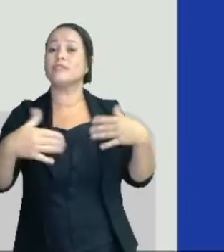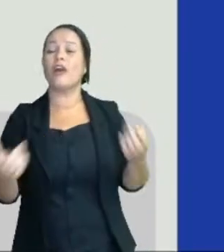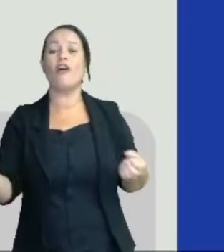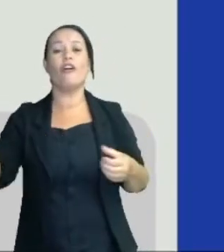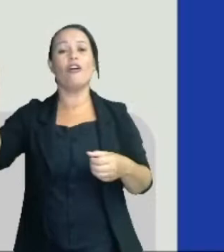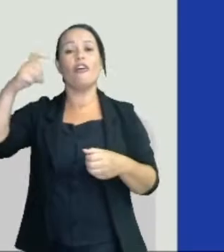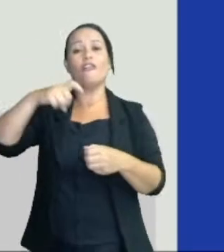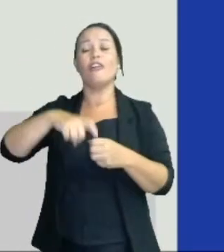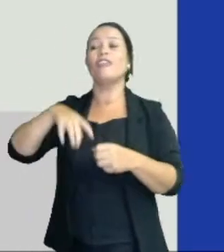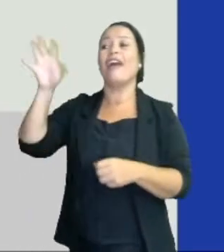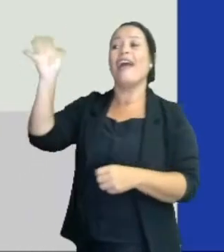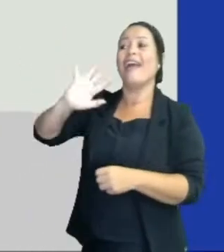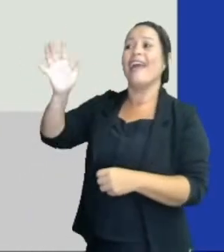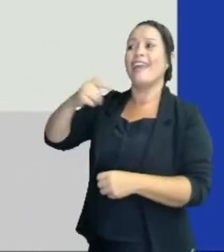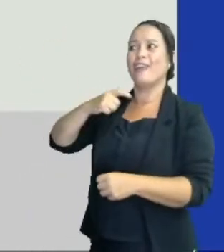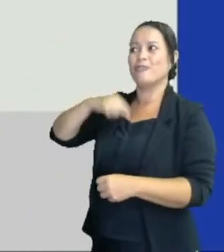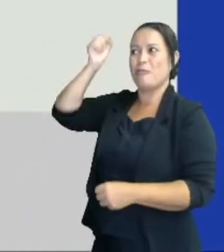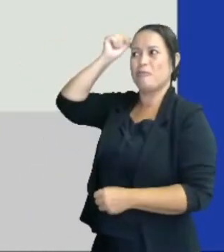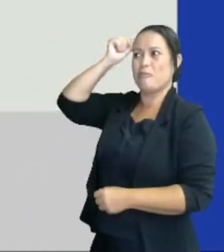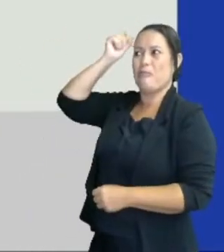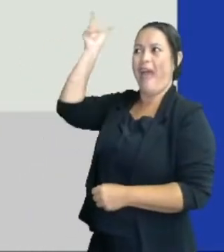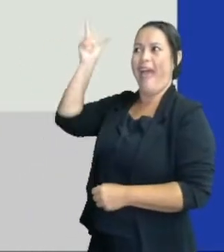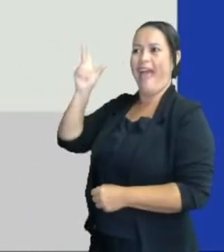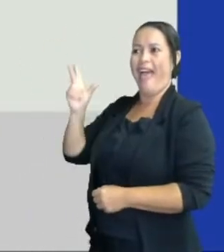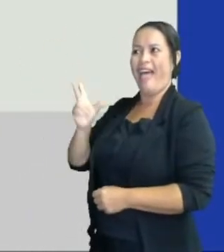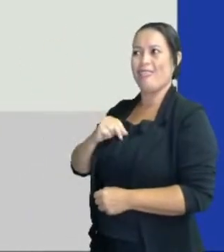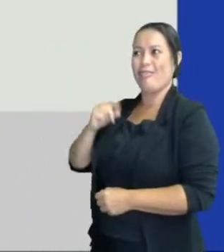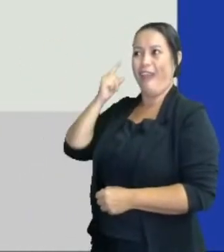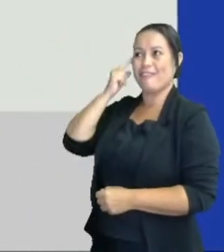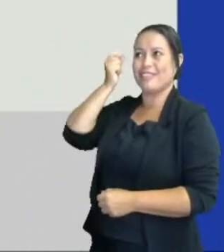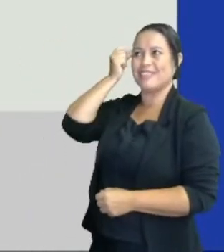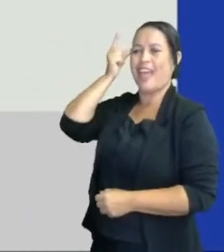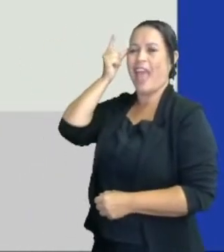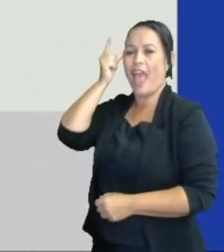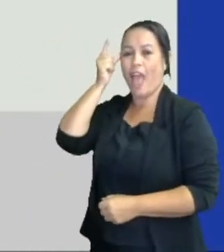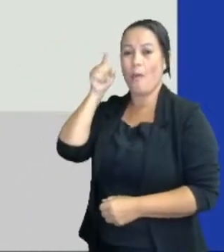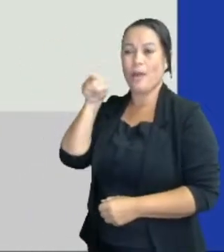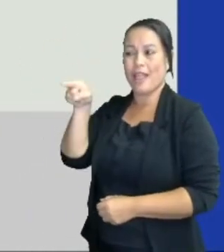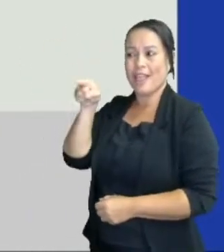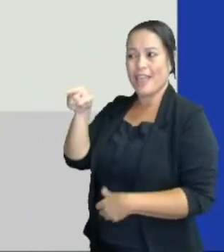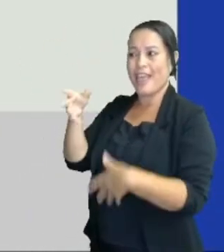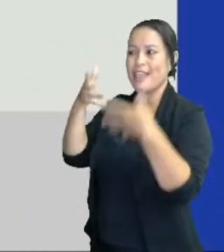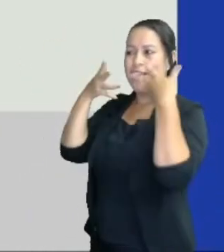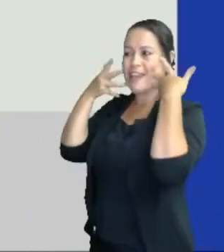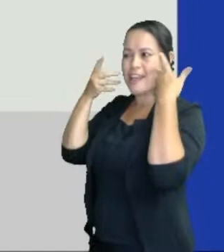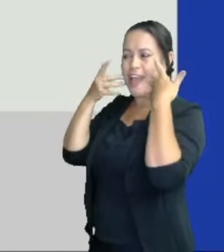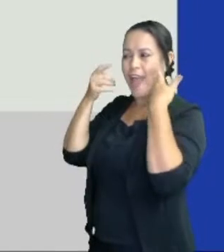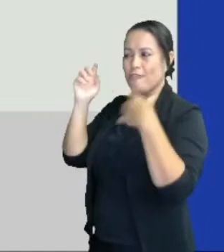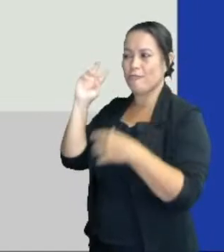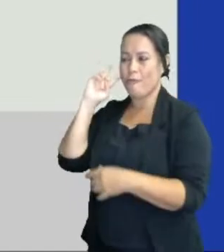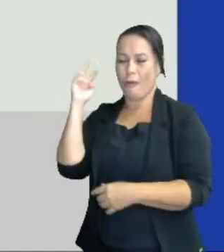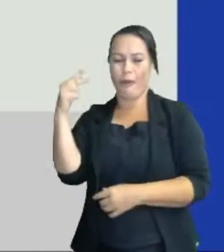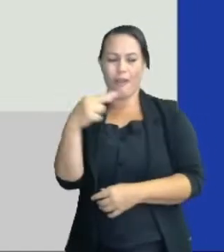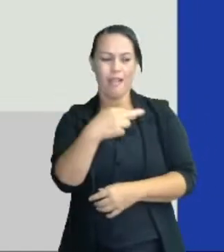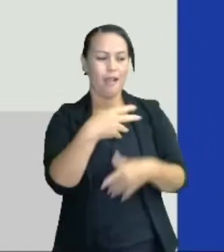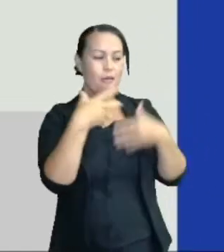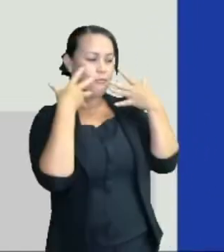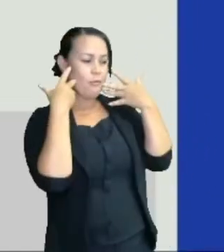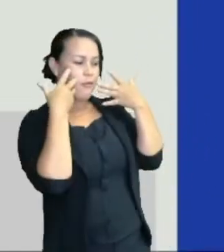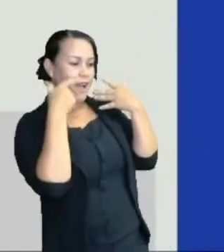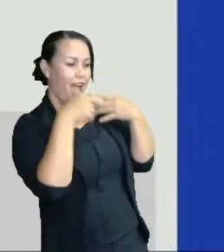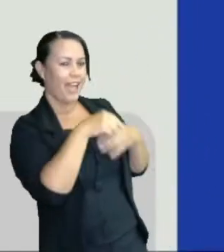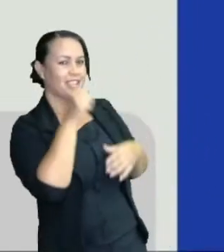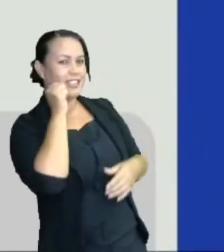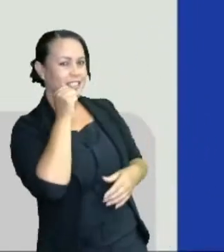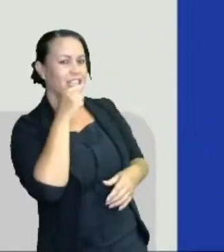voltou. Ei, eu sou um gênio. Quando aquele gato olhar para essa gatinha, vai deixar o